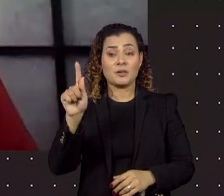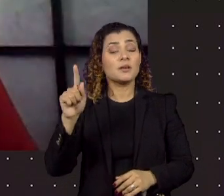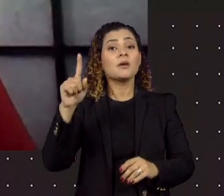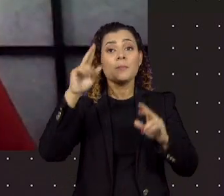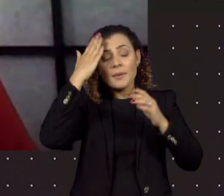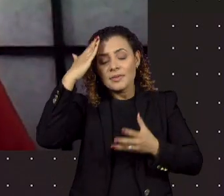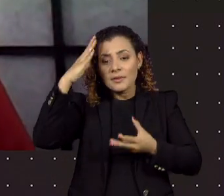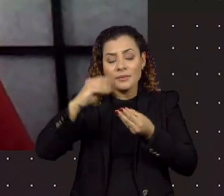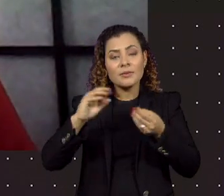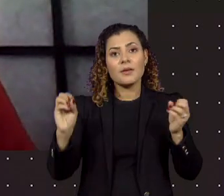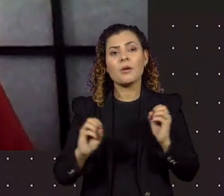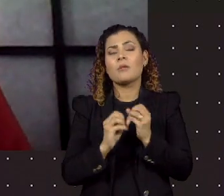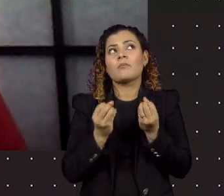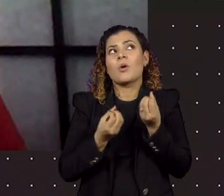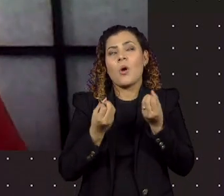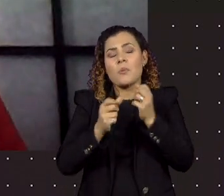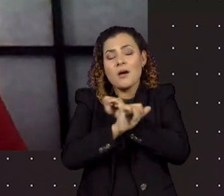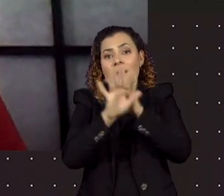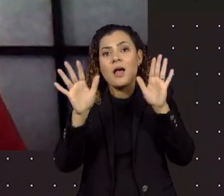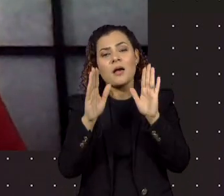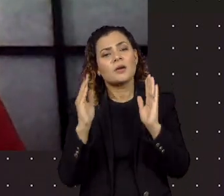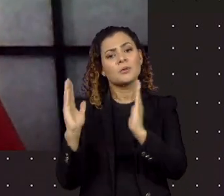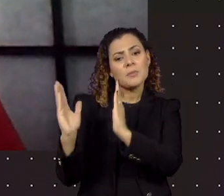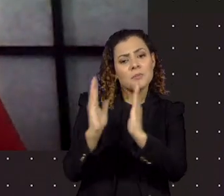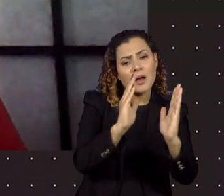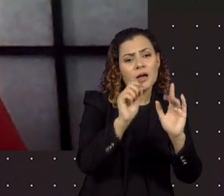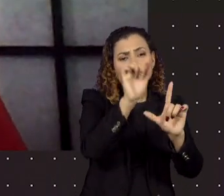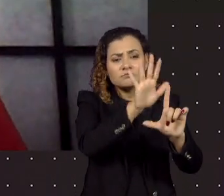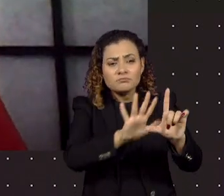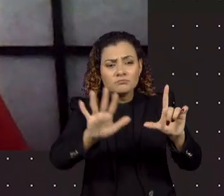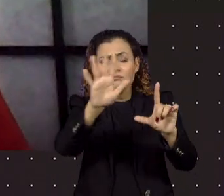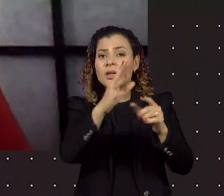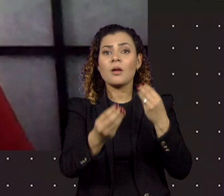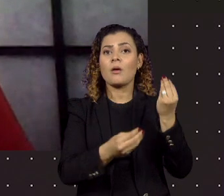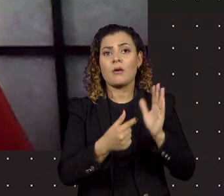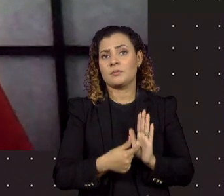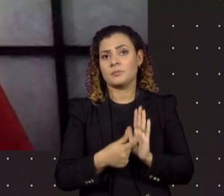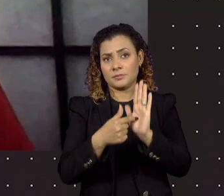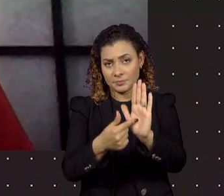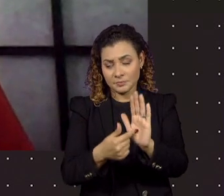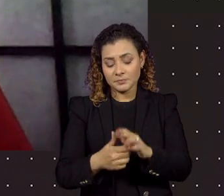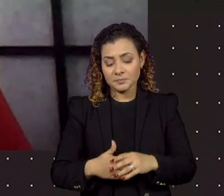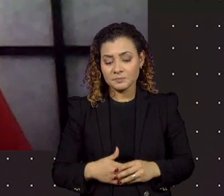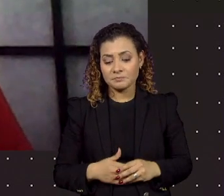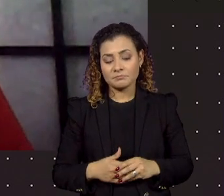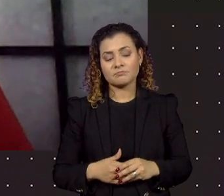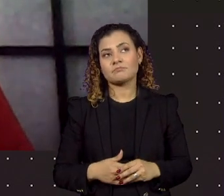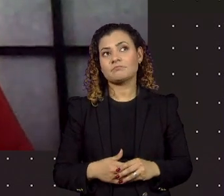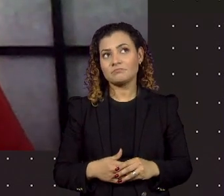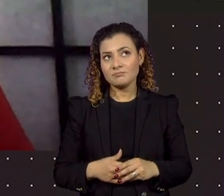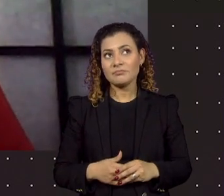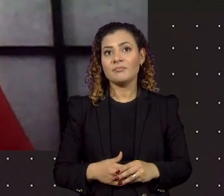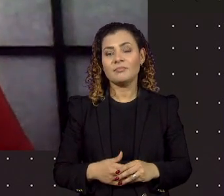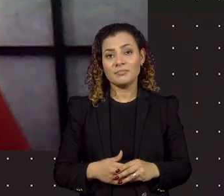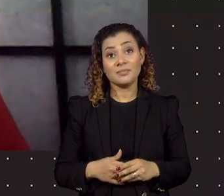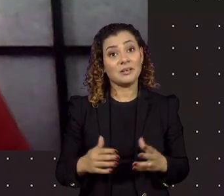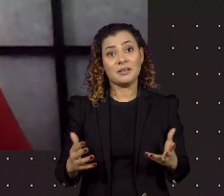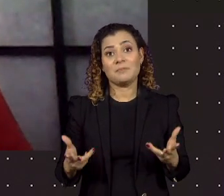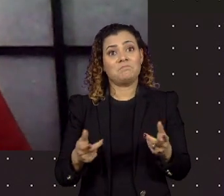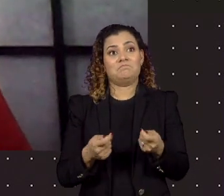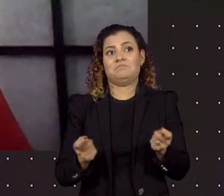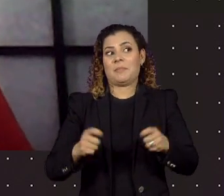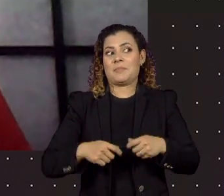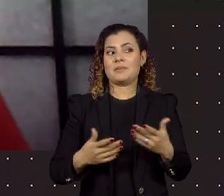porque era tudo muito... Ele tinha uma capacidade de simbolizar enorme, gigante. Ele